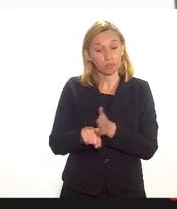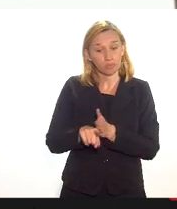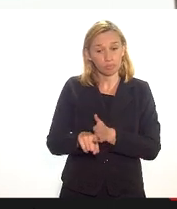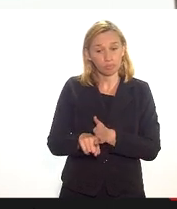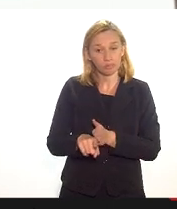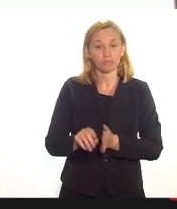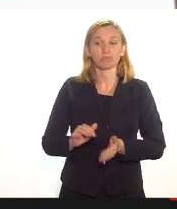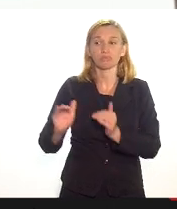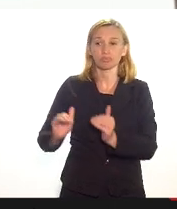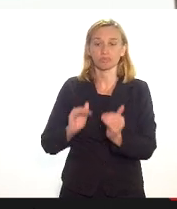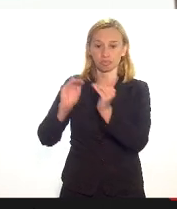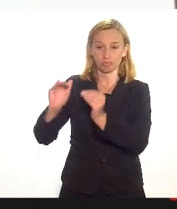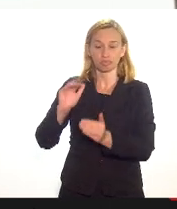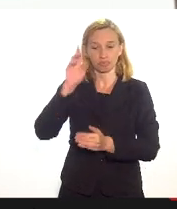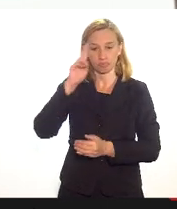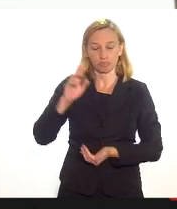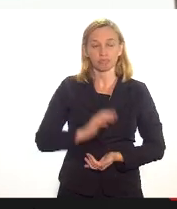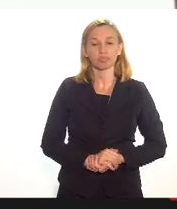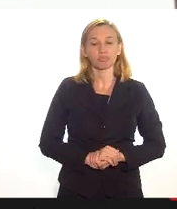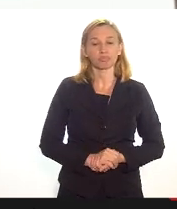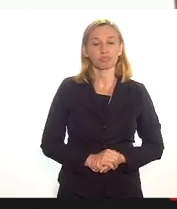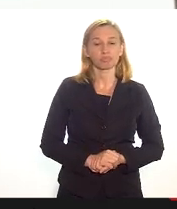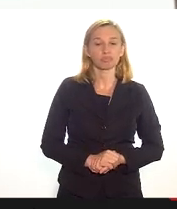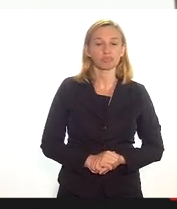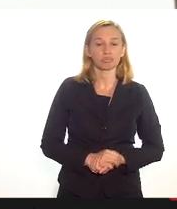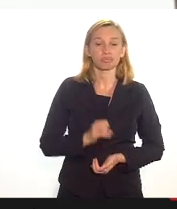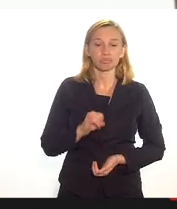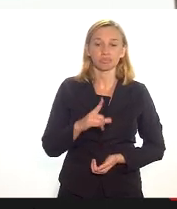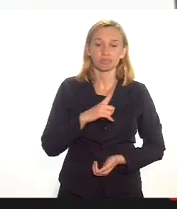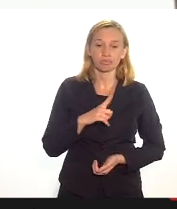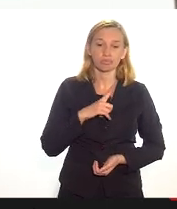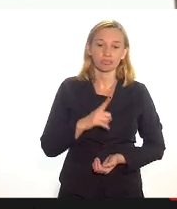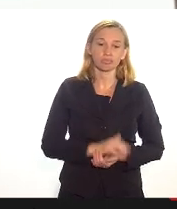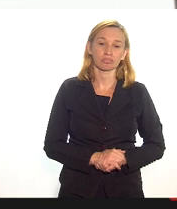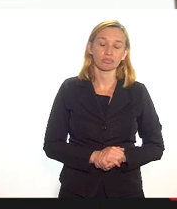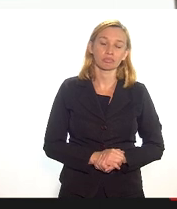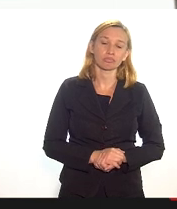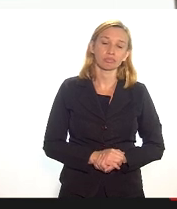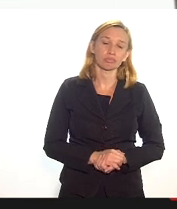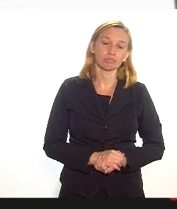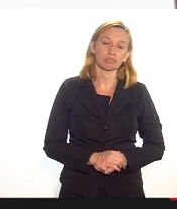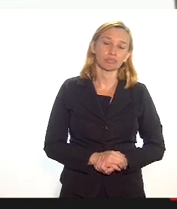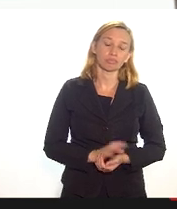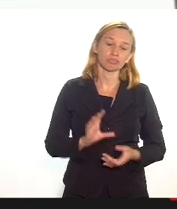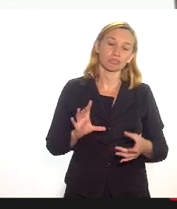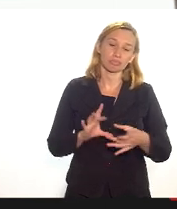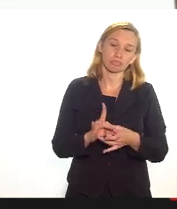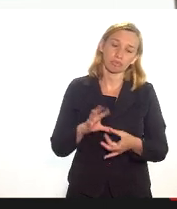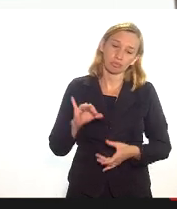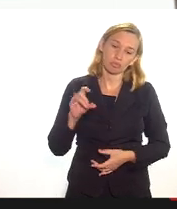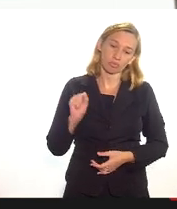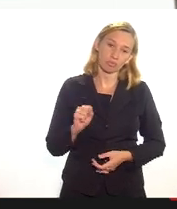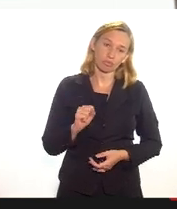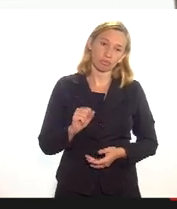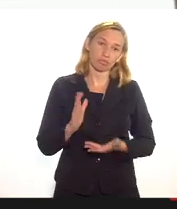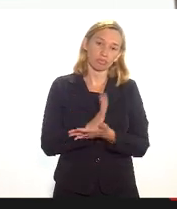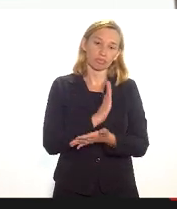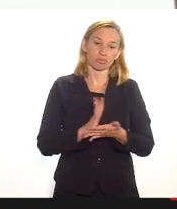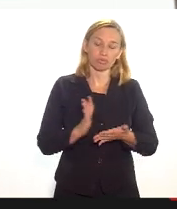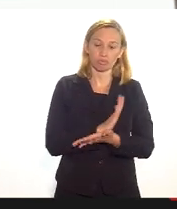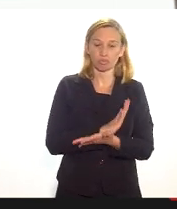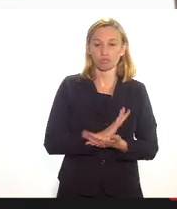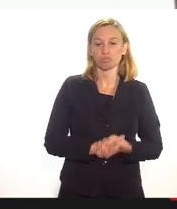Vossa Senhoria se há, nesse convênio com FAES, algum